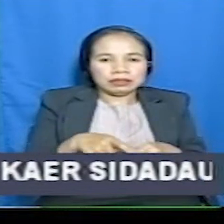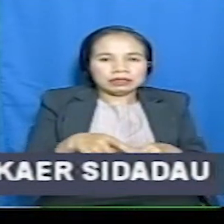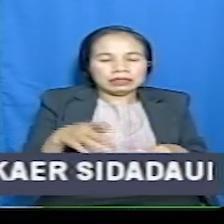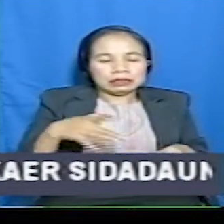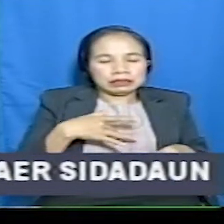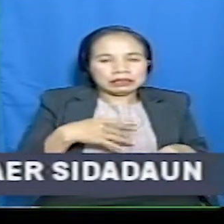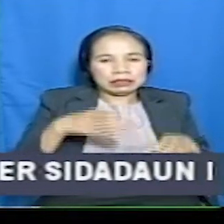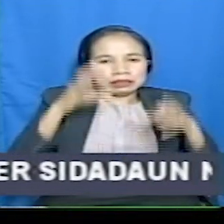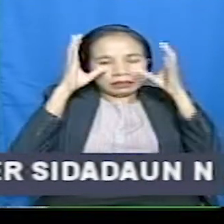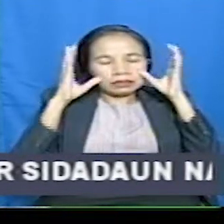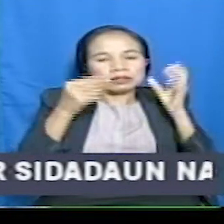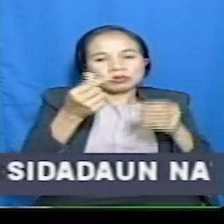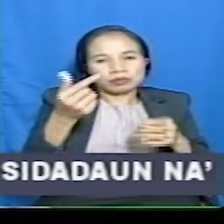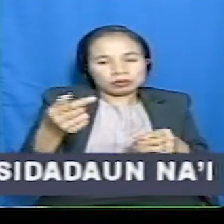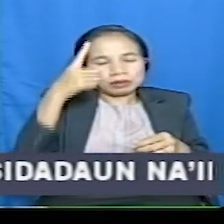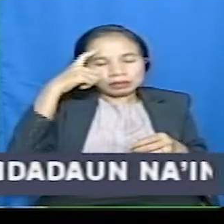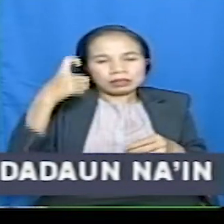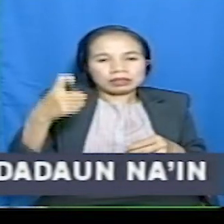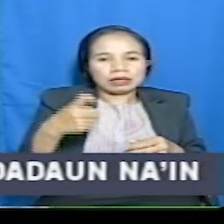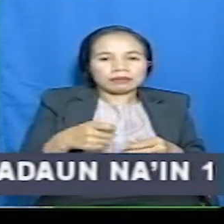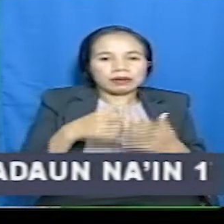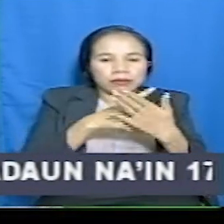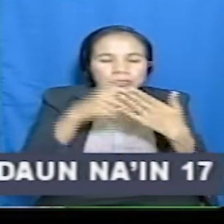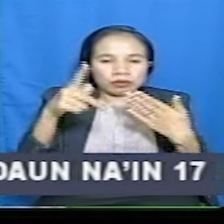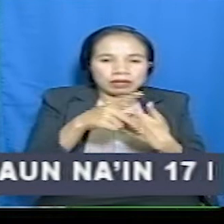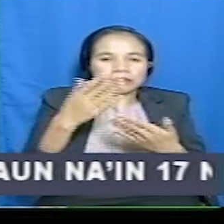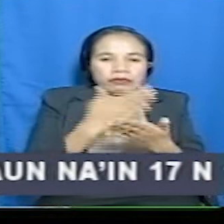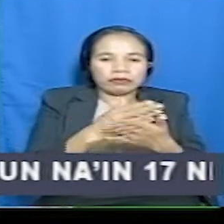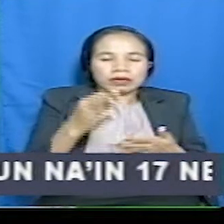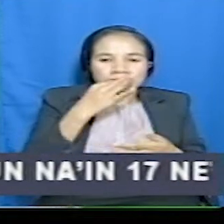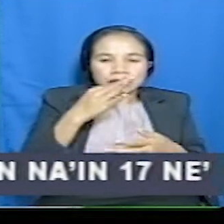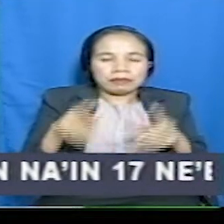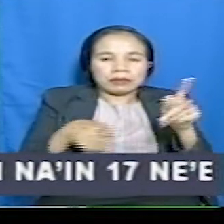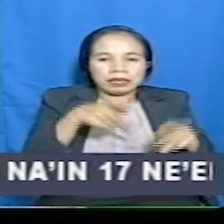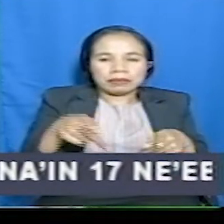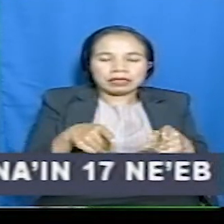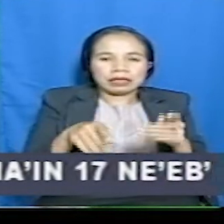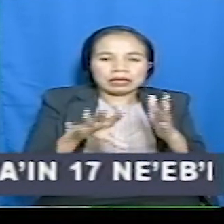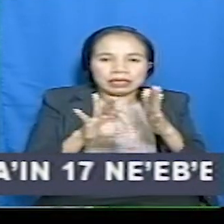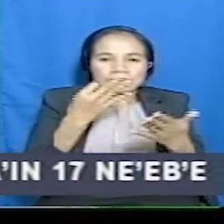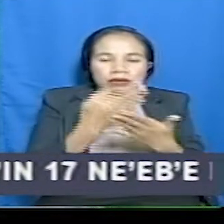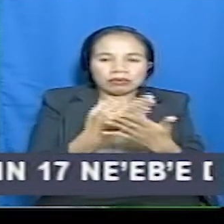Cristícola, também a programa Cesta Básica, para a maioria de Arran, tem